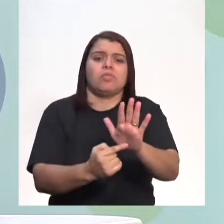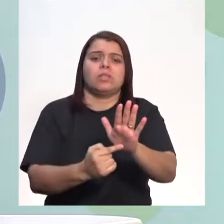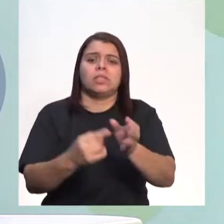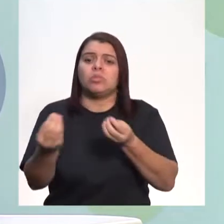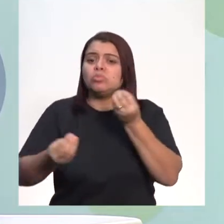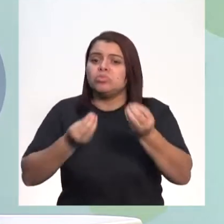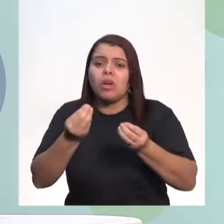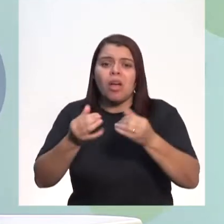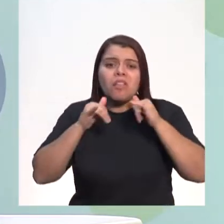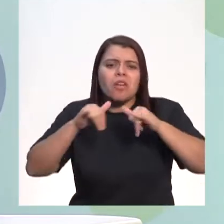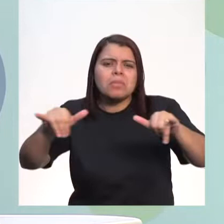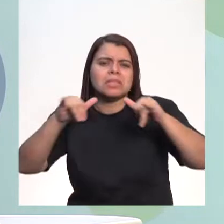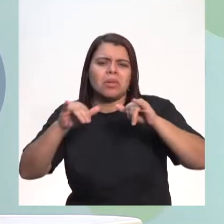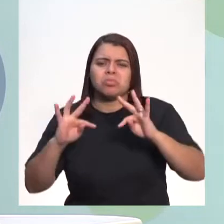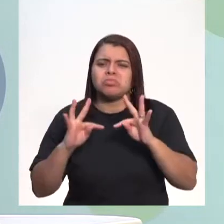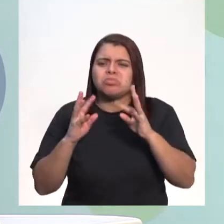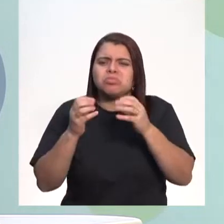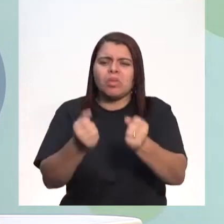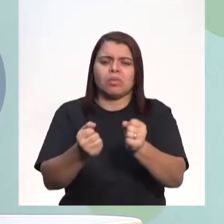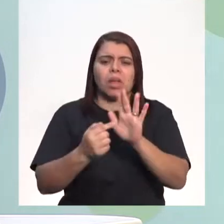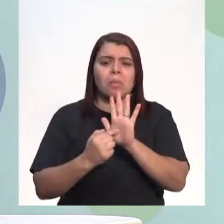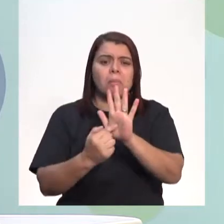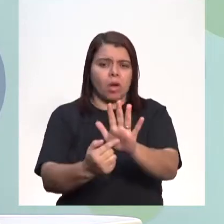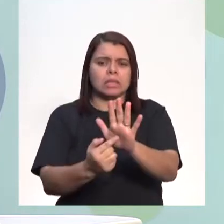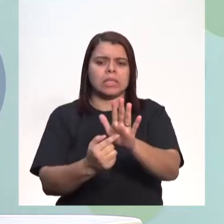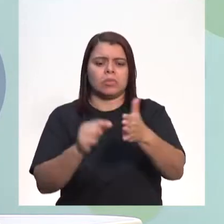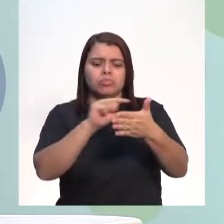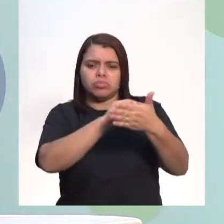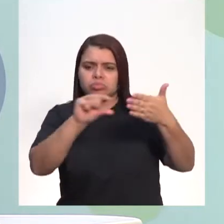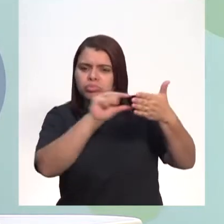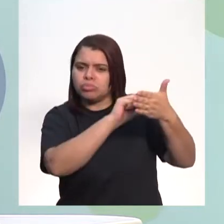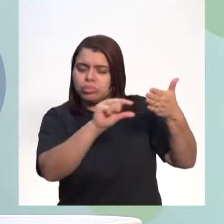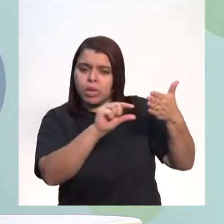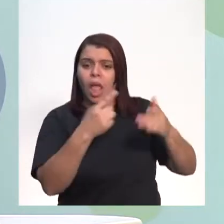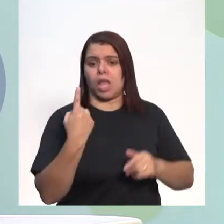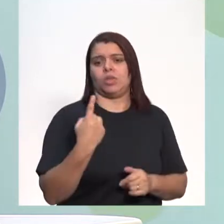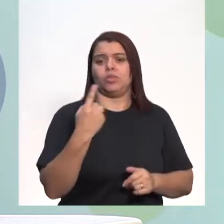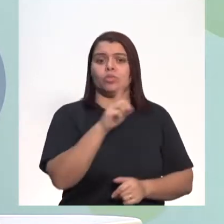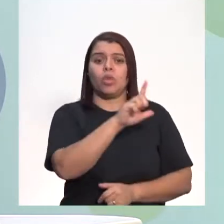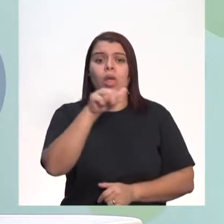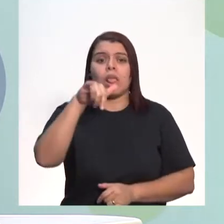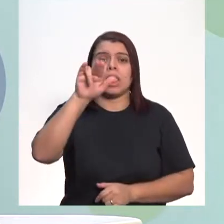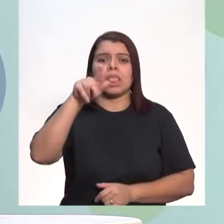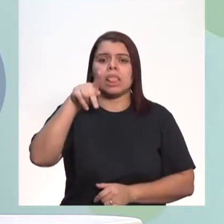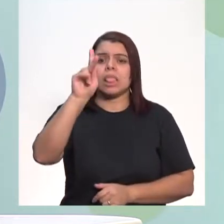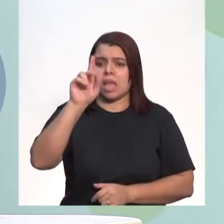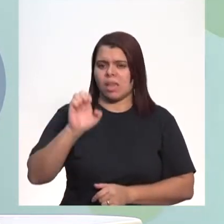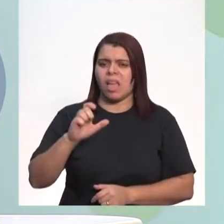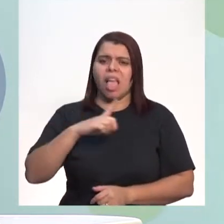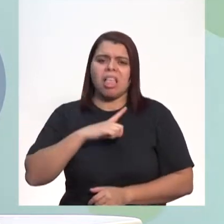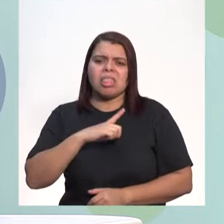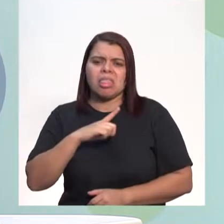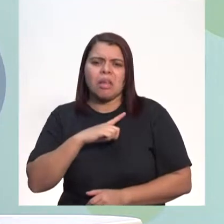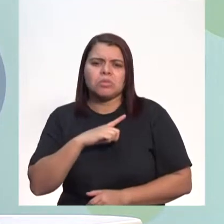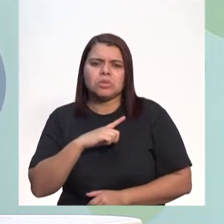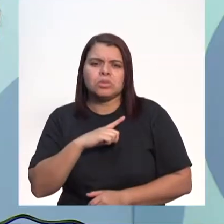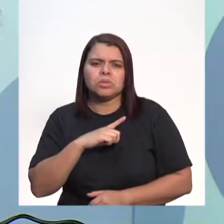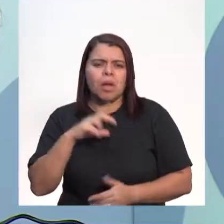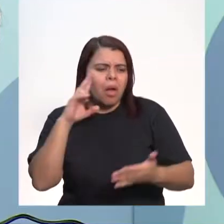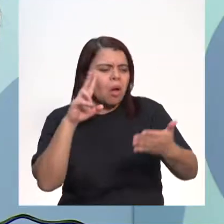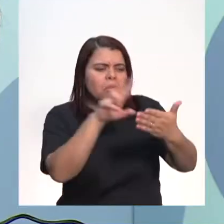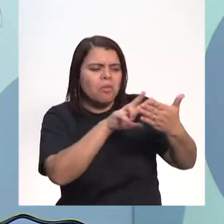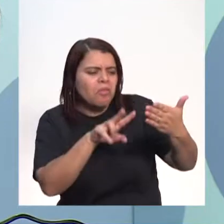informações gerais e traz alguns links, né? E num dos links, nós temos o acesso a esse documento